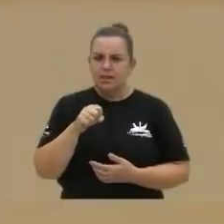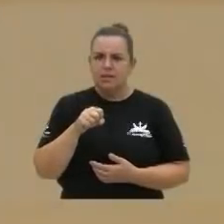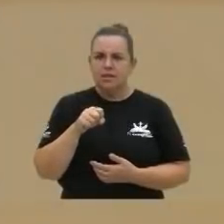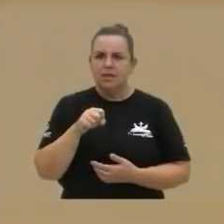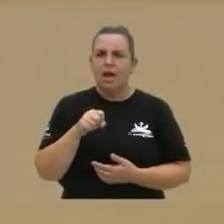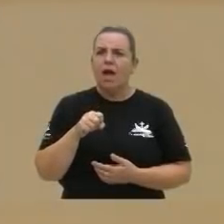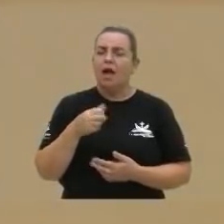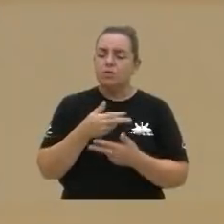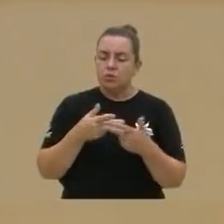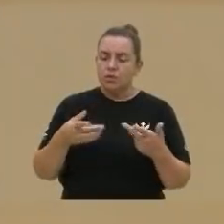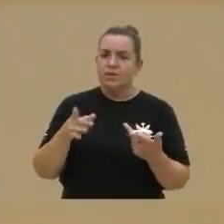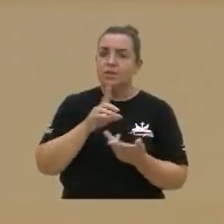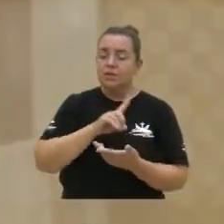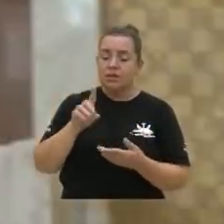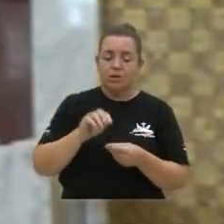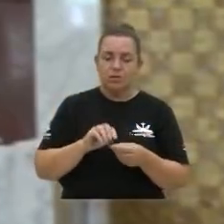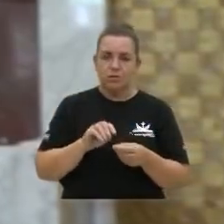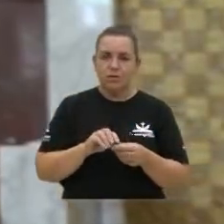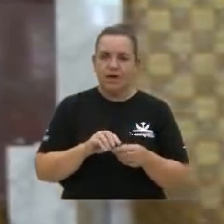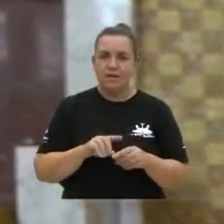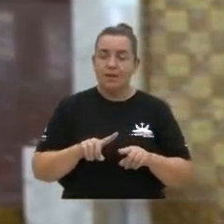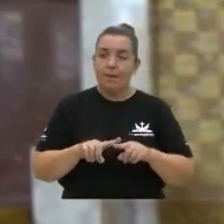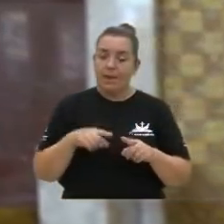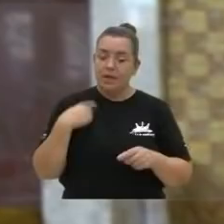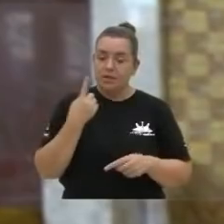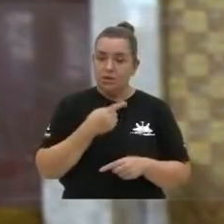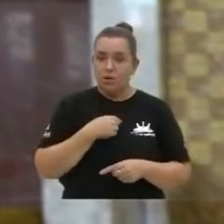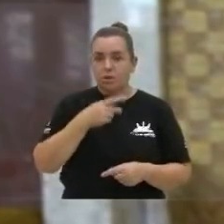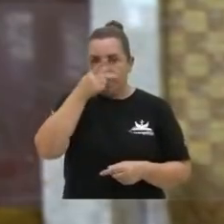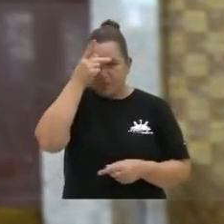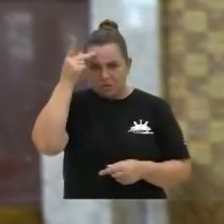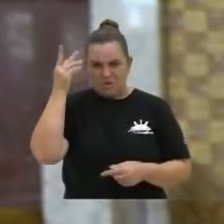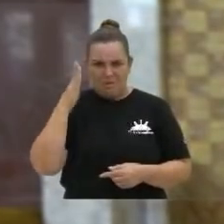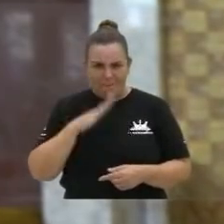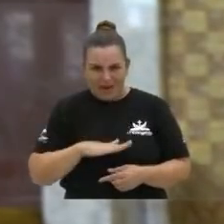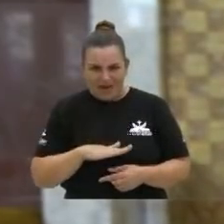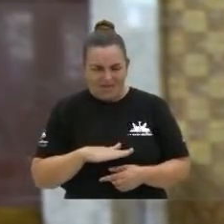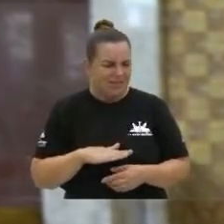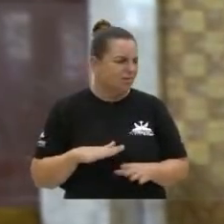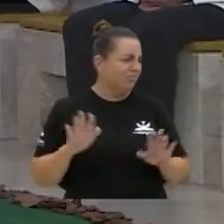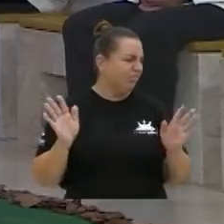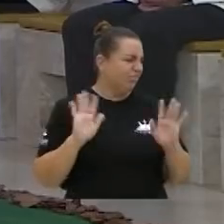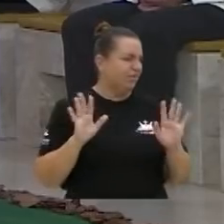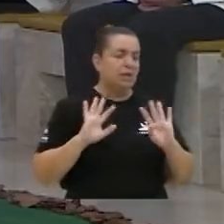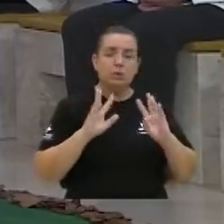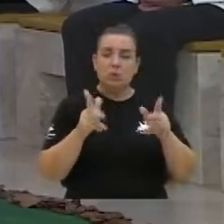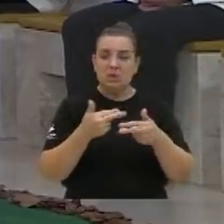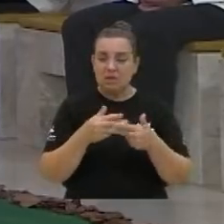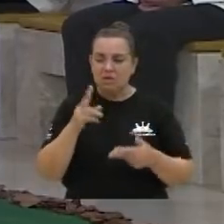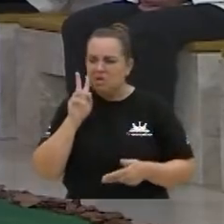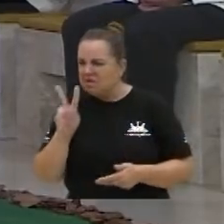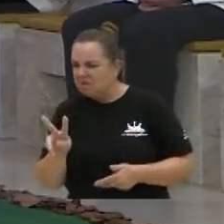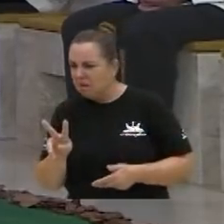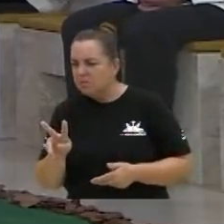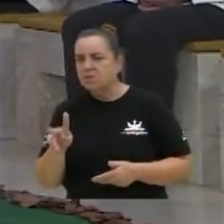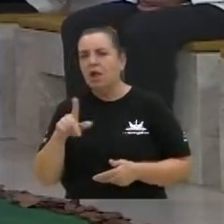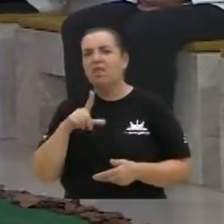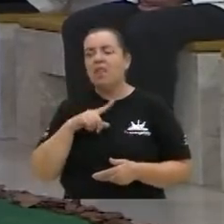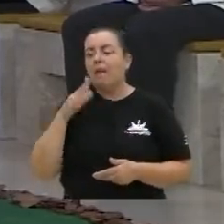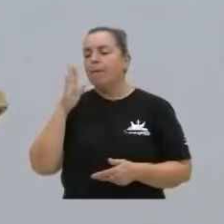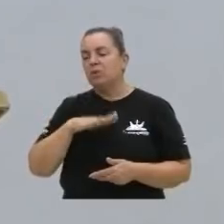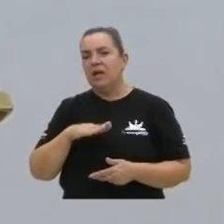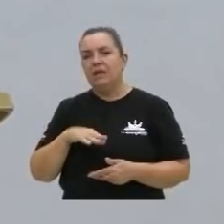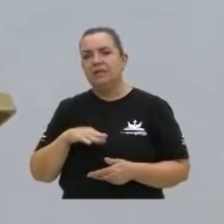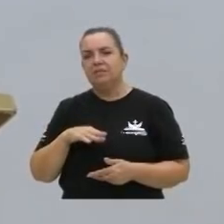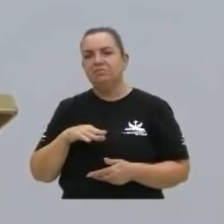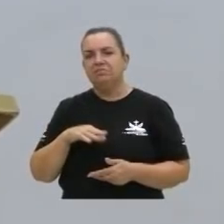ação de Deus. Agora, se formos pessoas más, tudo que vermos estará